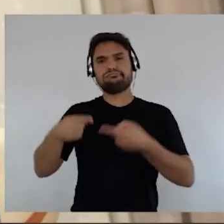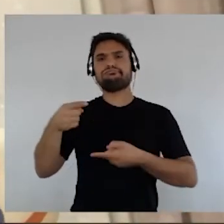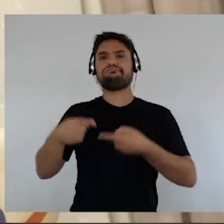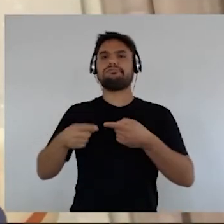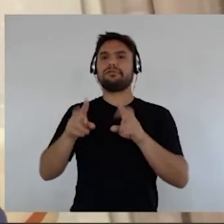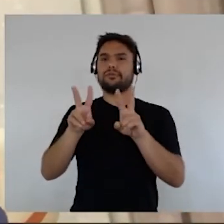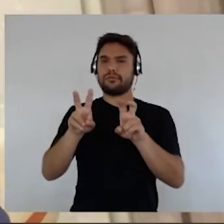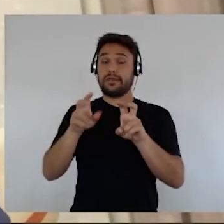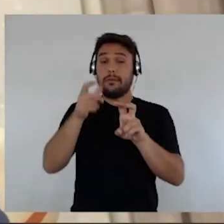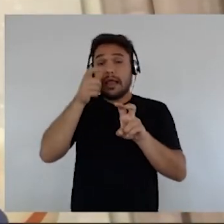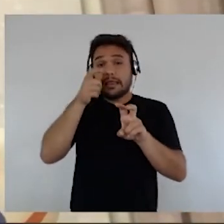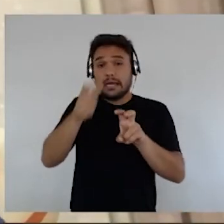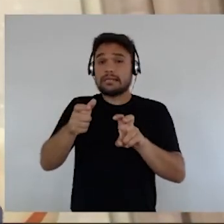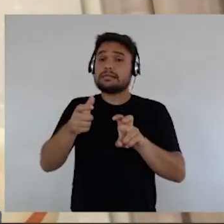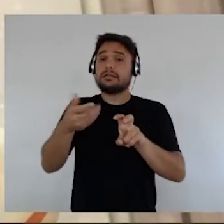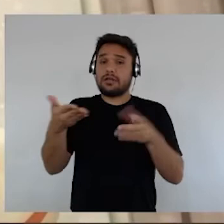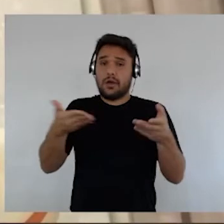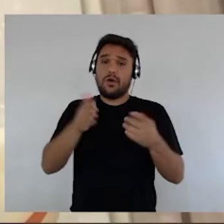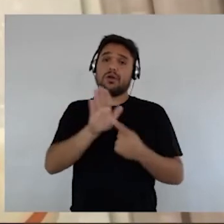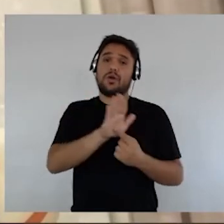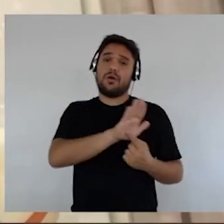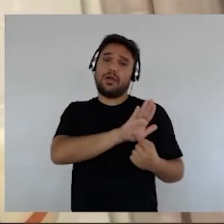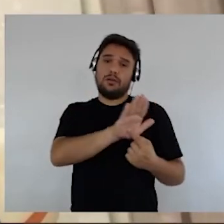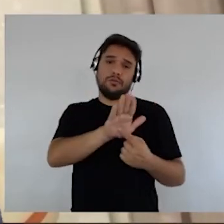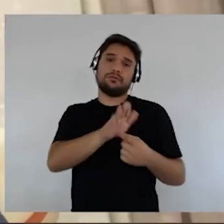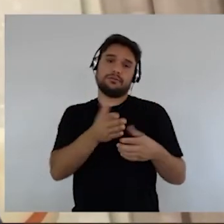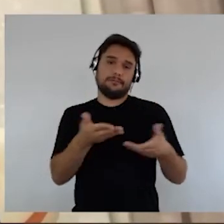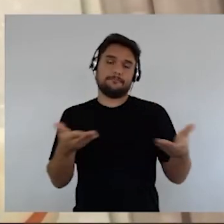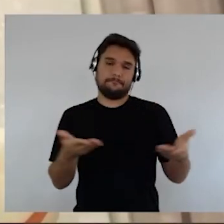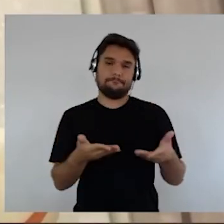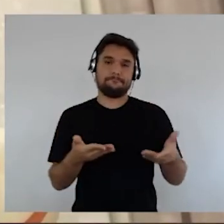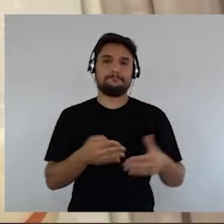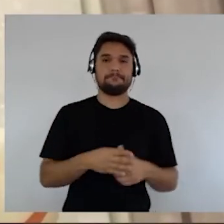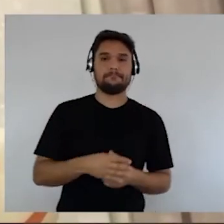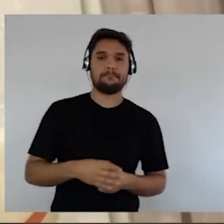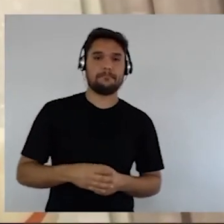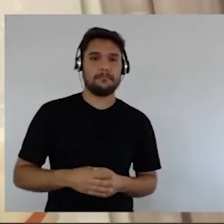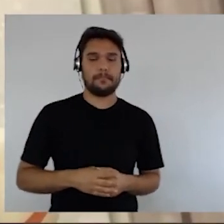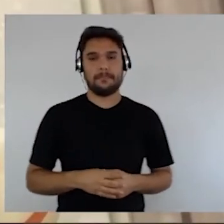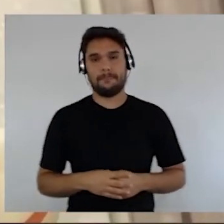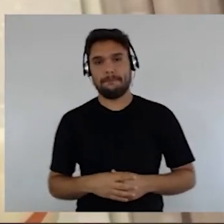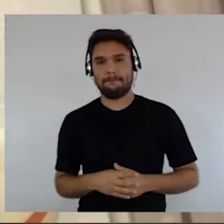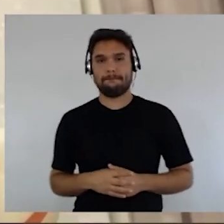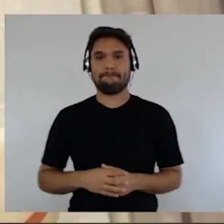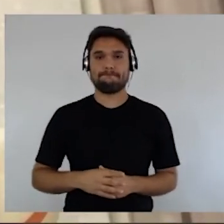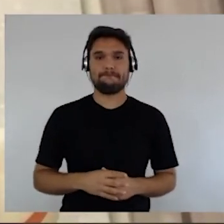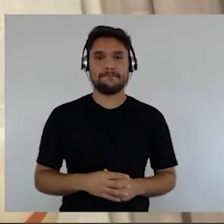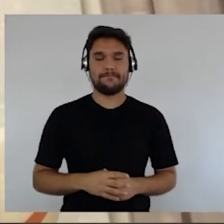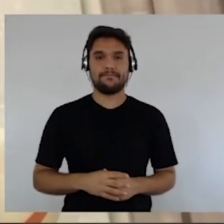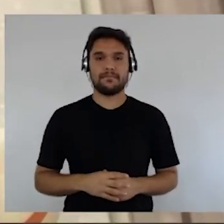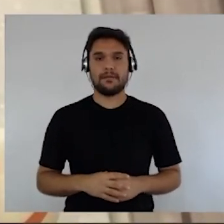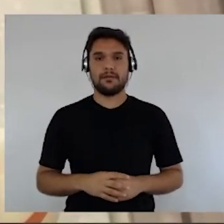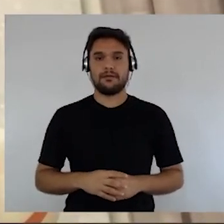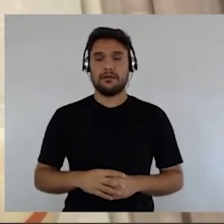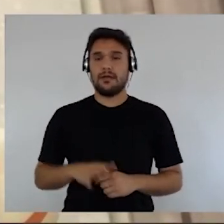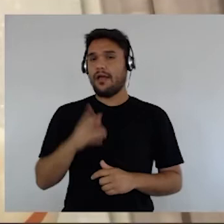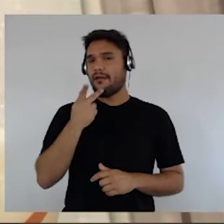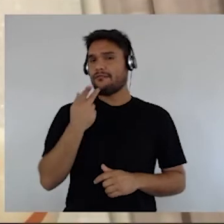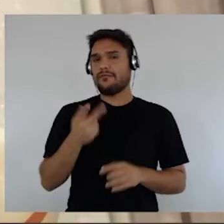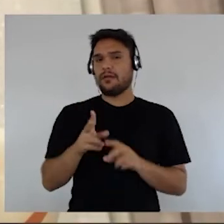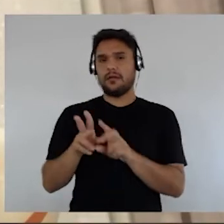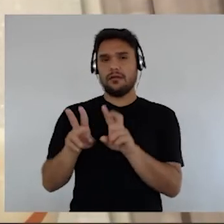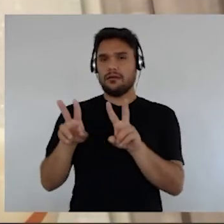quero desenvolver em especial nessa palestra, vinculada à nossa exposição, que diz